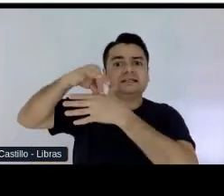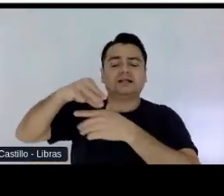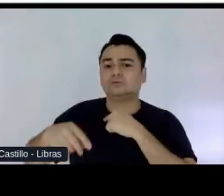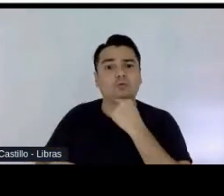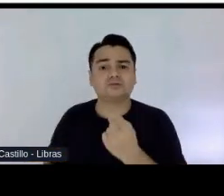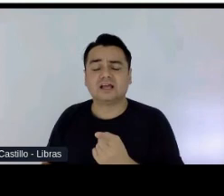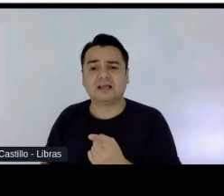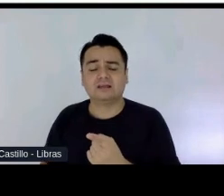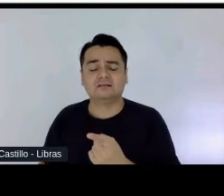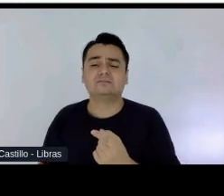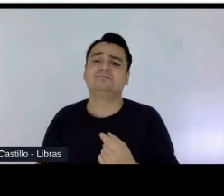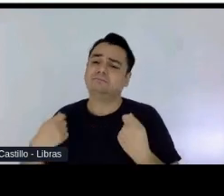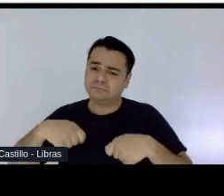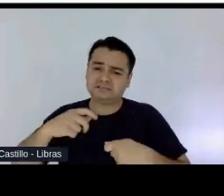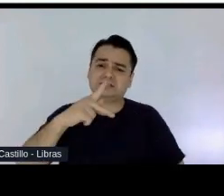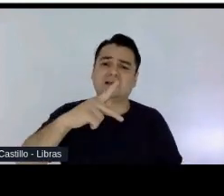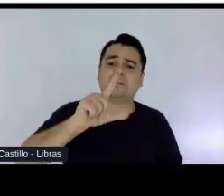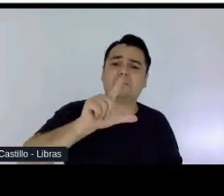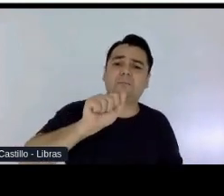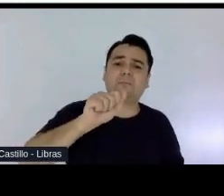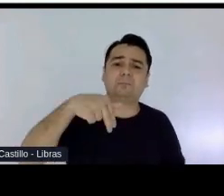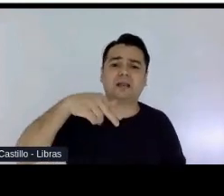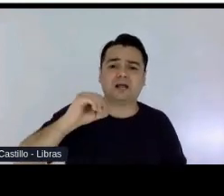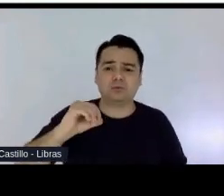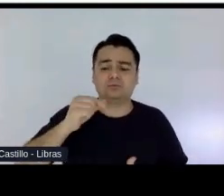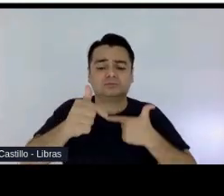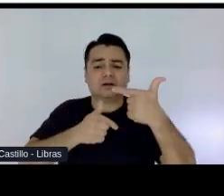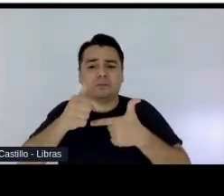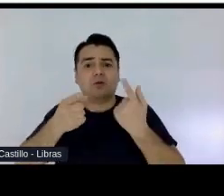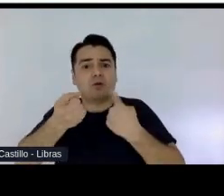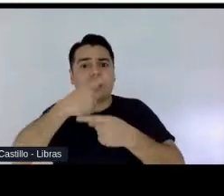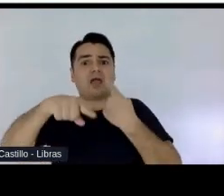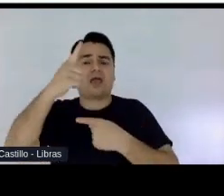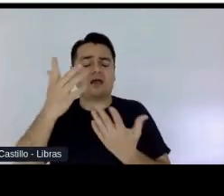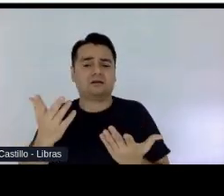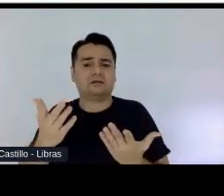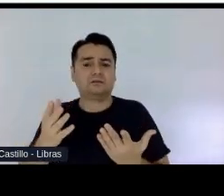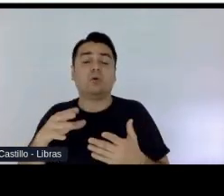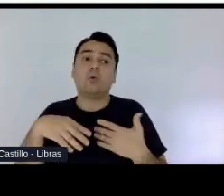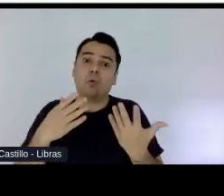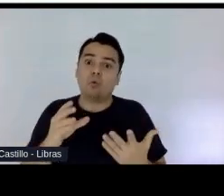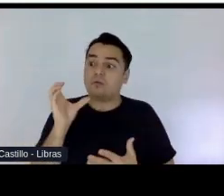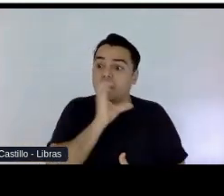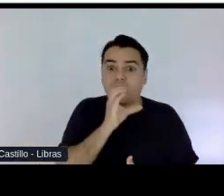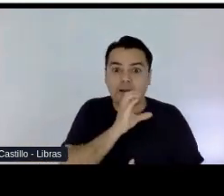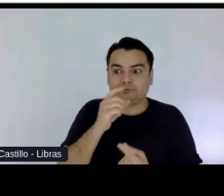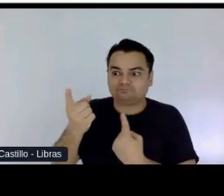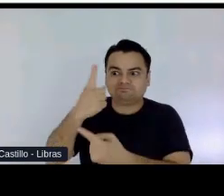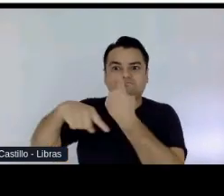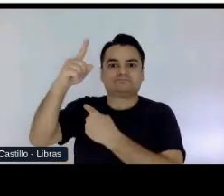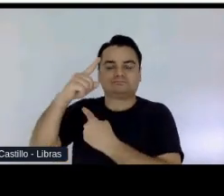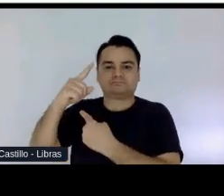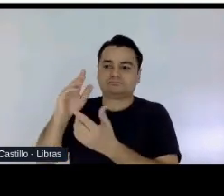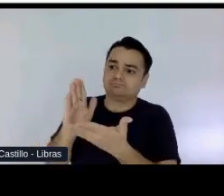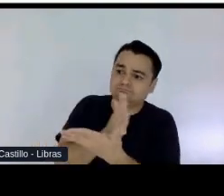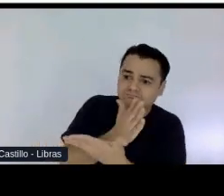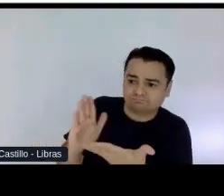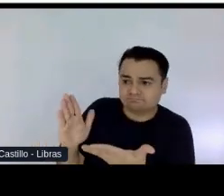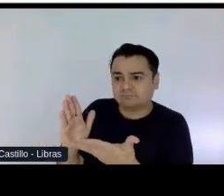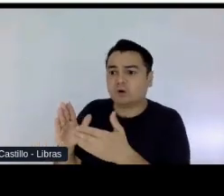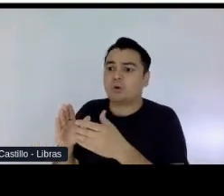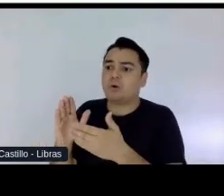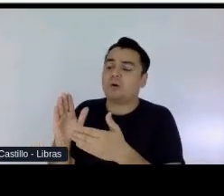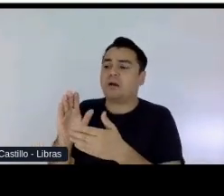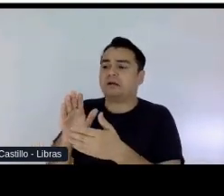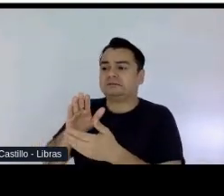próprio plano de carreira também, a própria questão de velocidade de promoção, então né, ter isso, né,